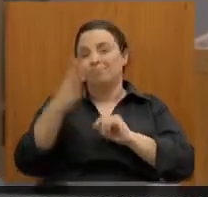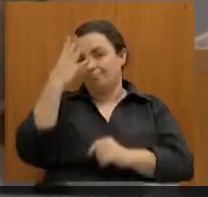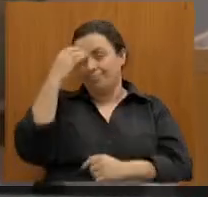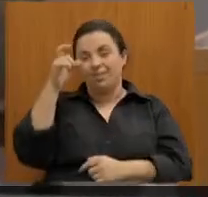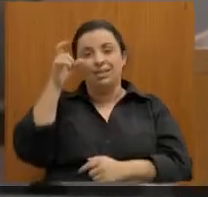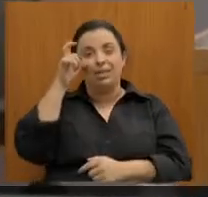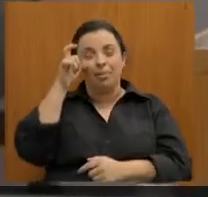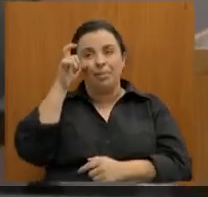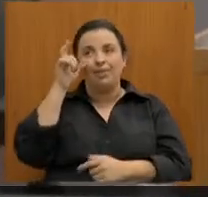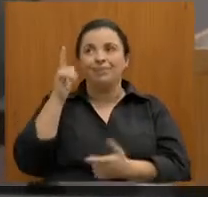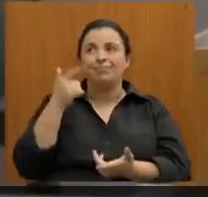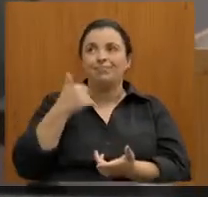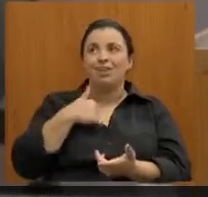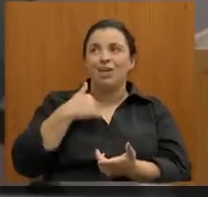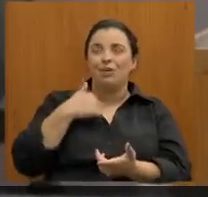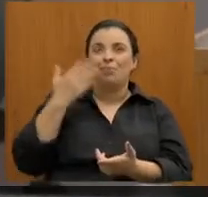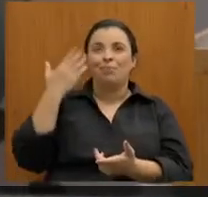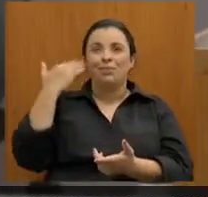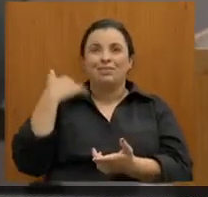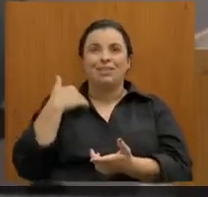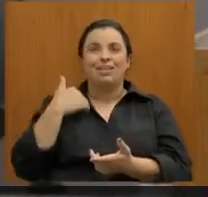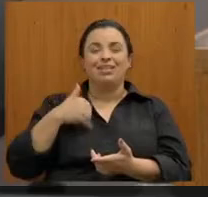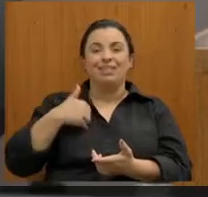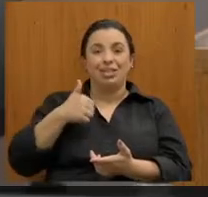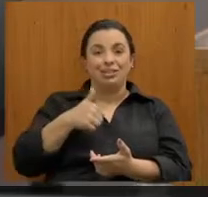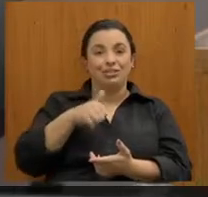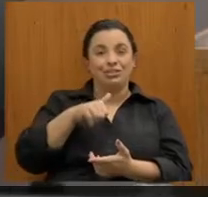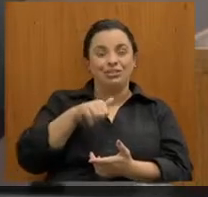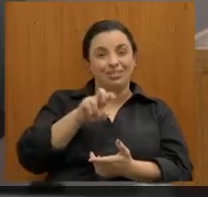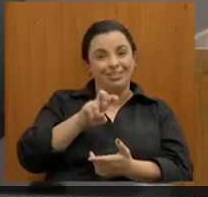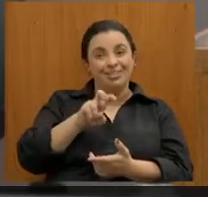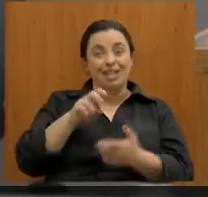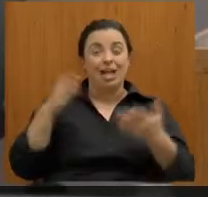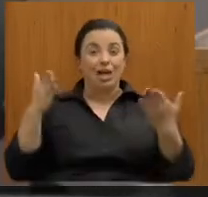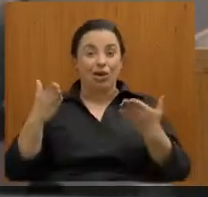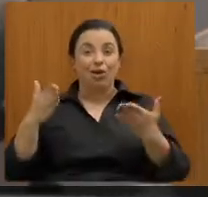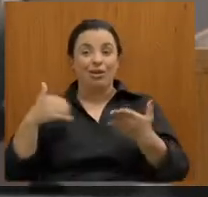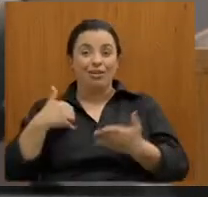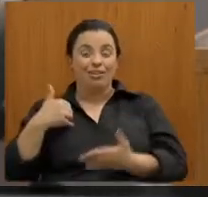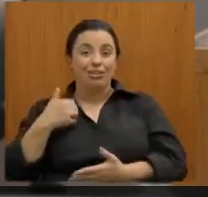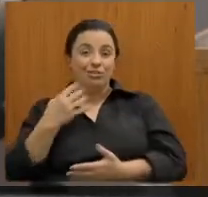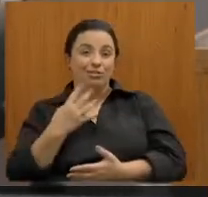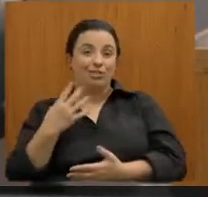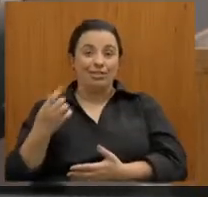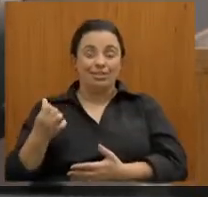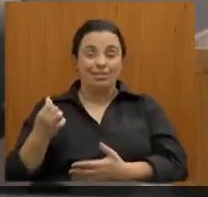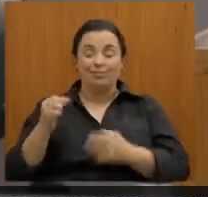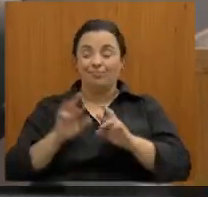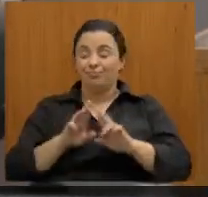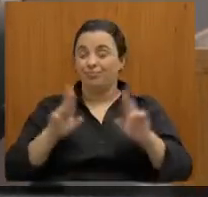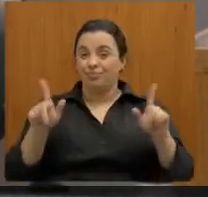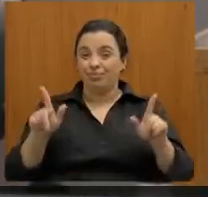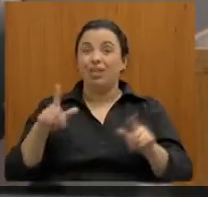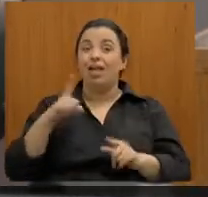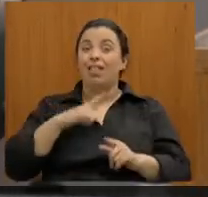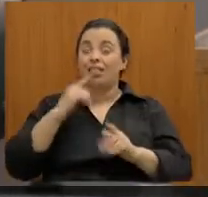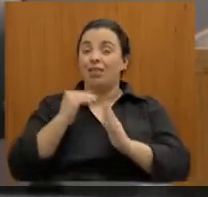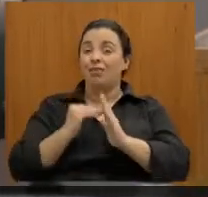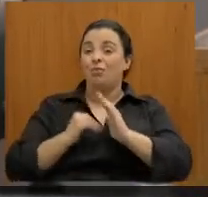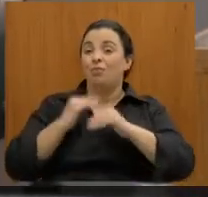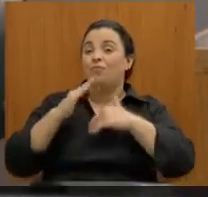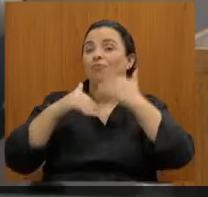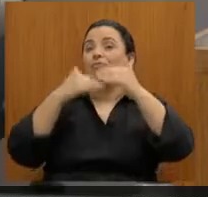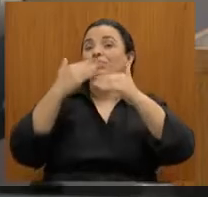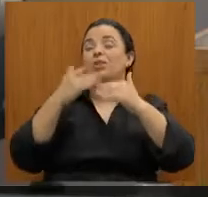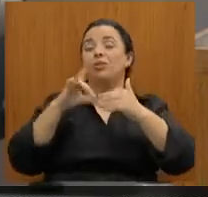com os meus 46 eu não sou mais com toda certeza houve uma evolução muito